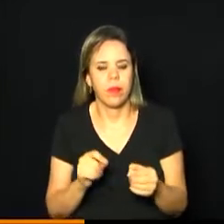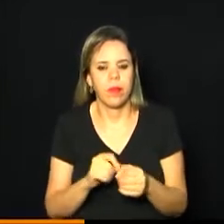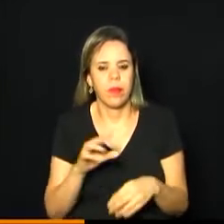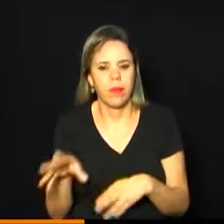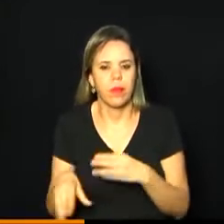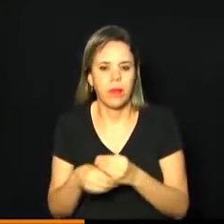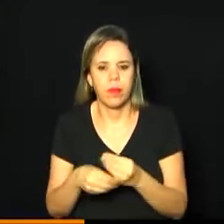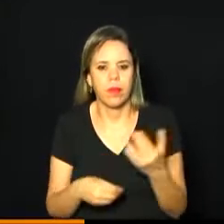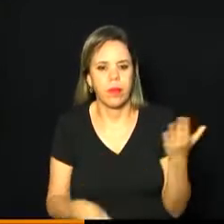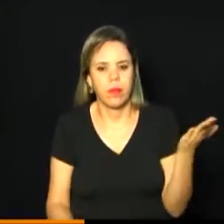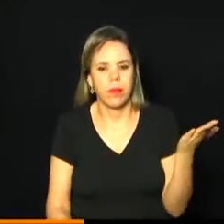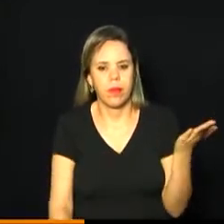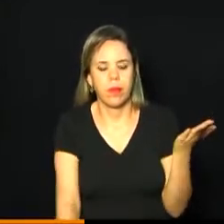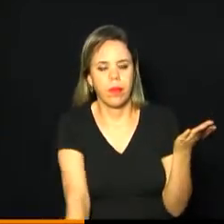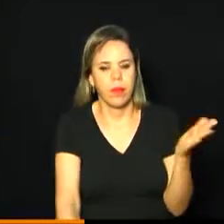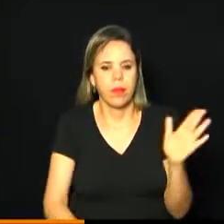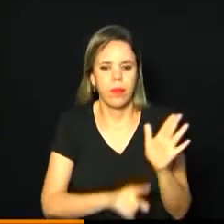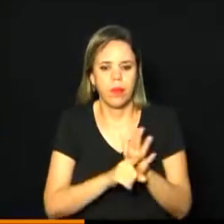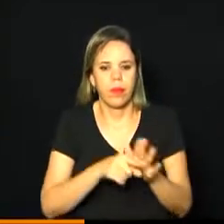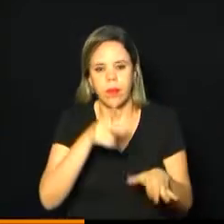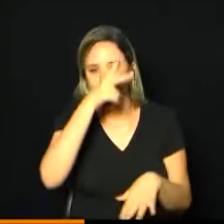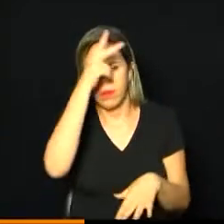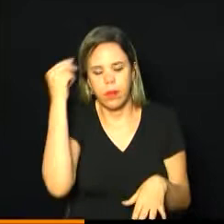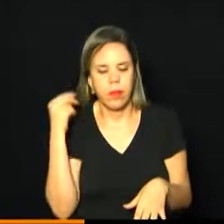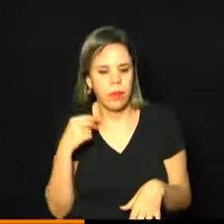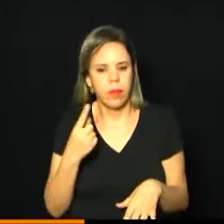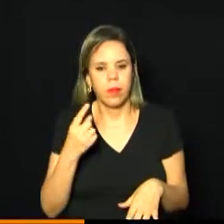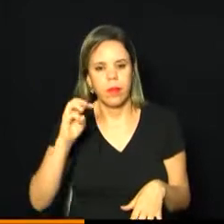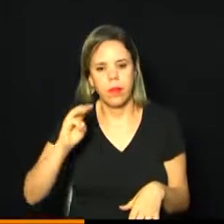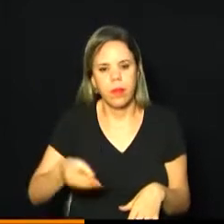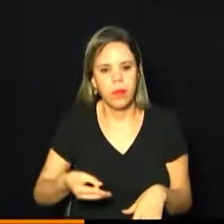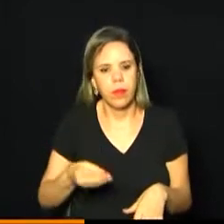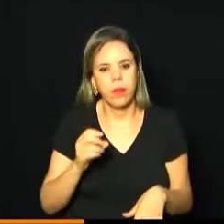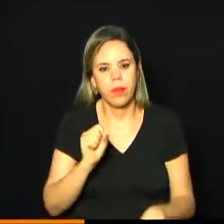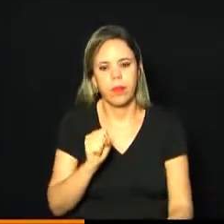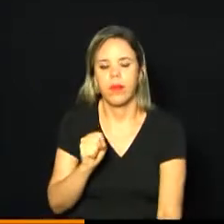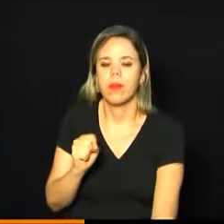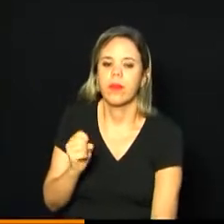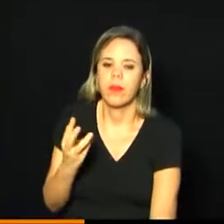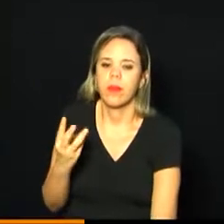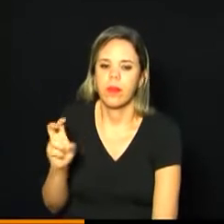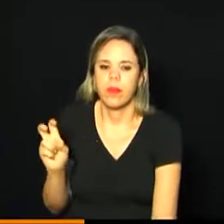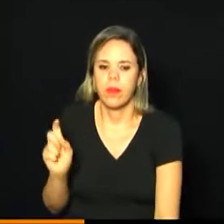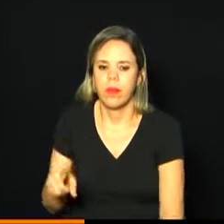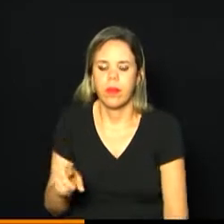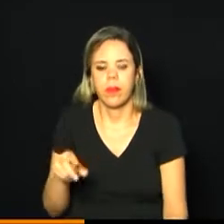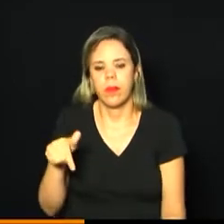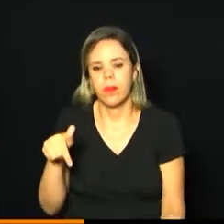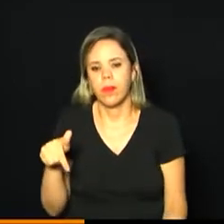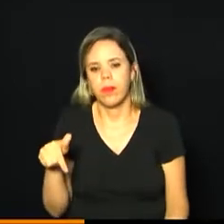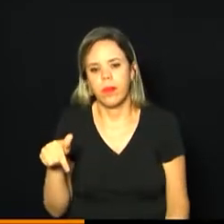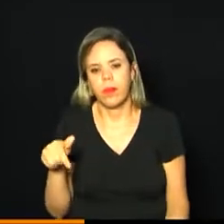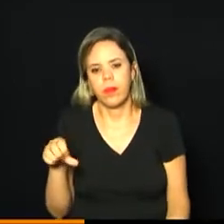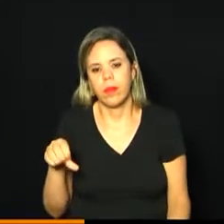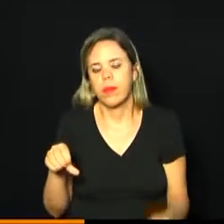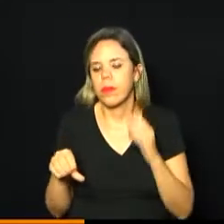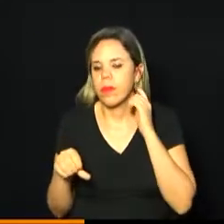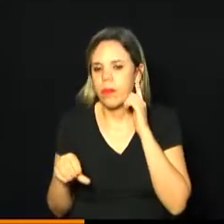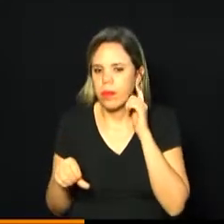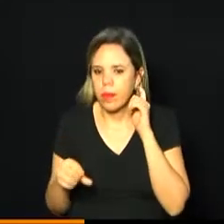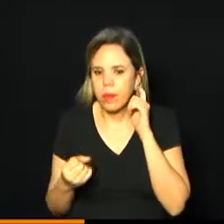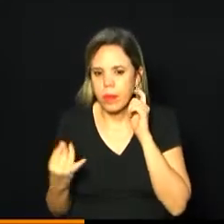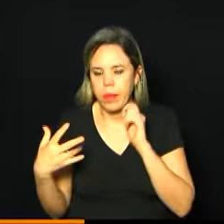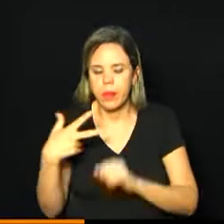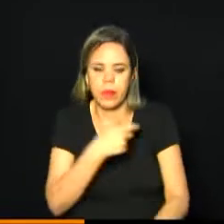atualização e de acordo com a Prefeitura São 1 milhão 835 1779